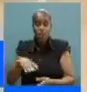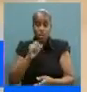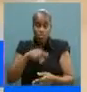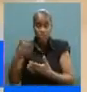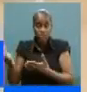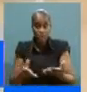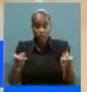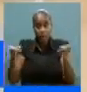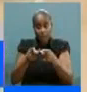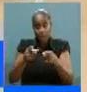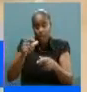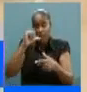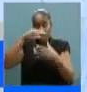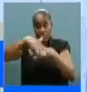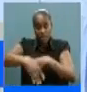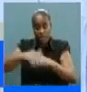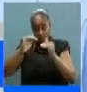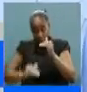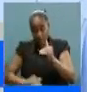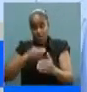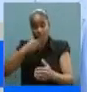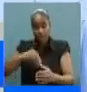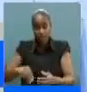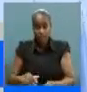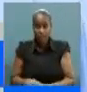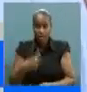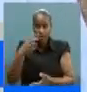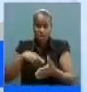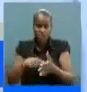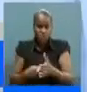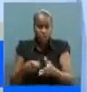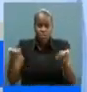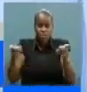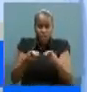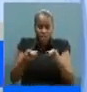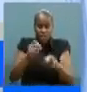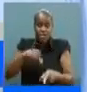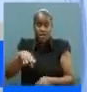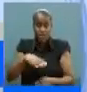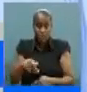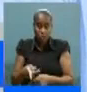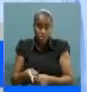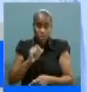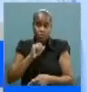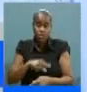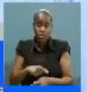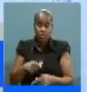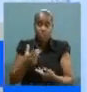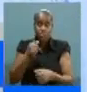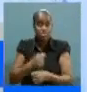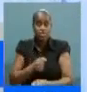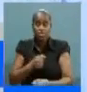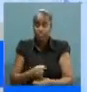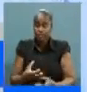mini barragens subterrâneas. É uma tecnologia para pequenas áreas. E com isso, então, é possível a